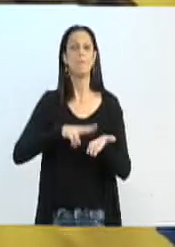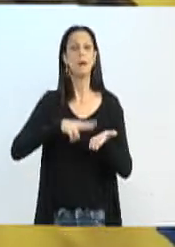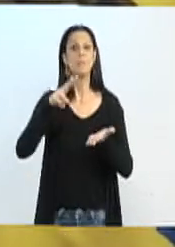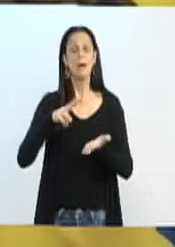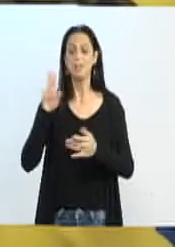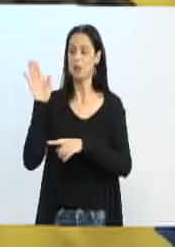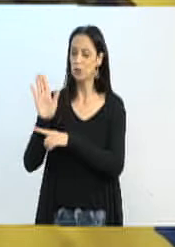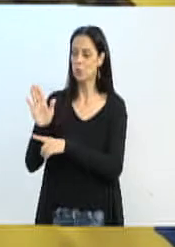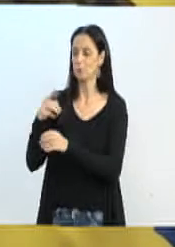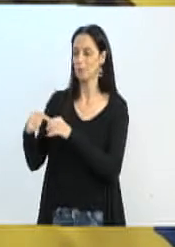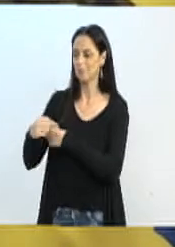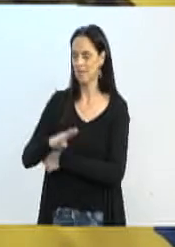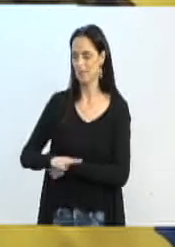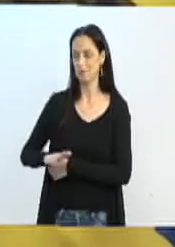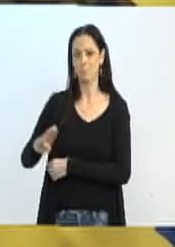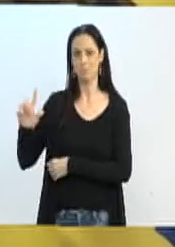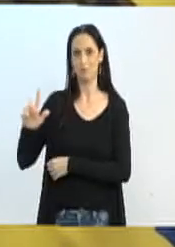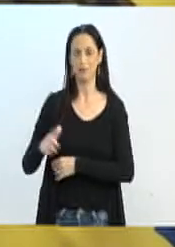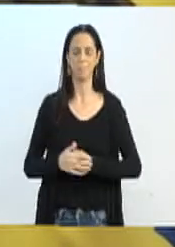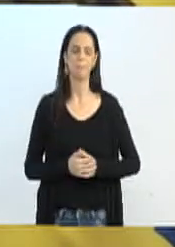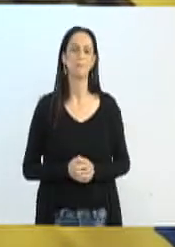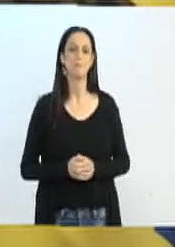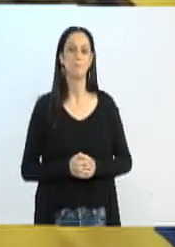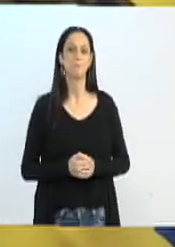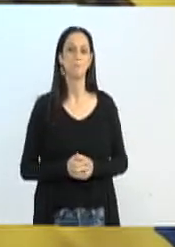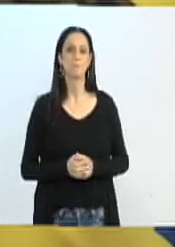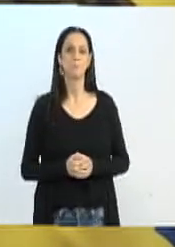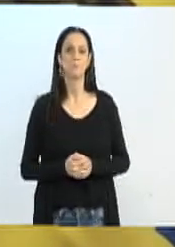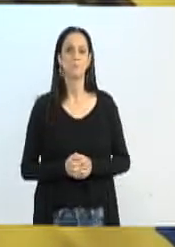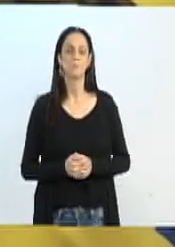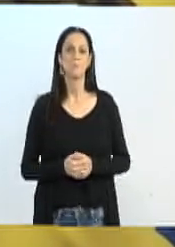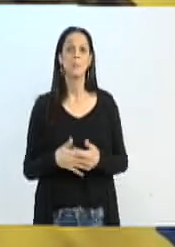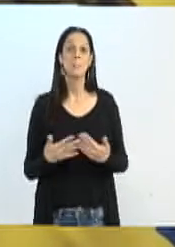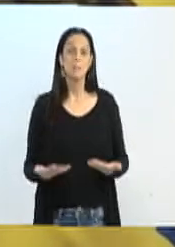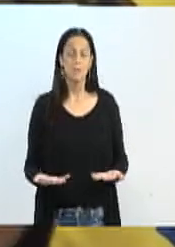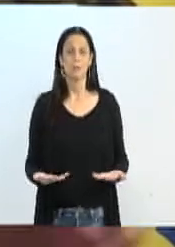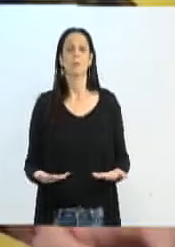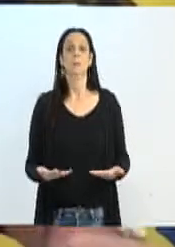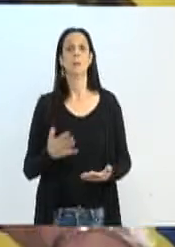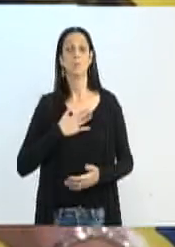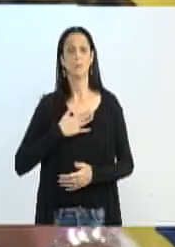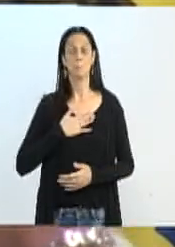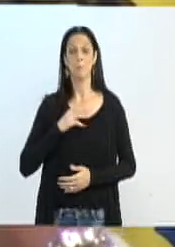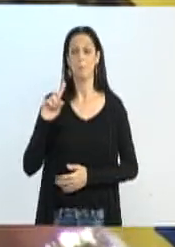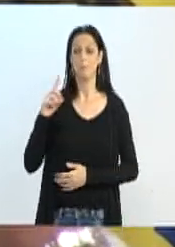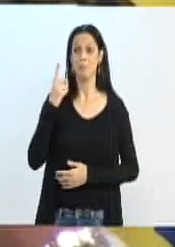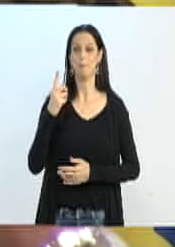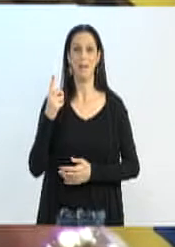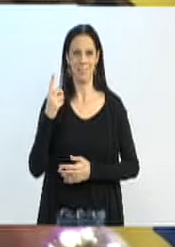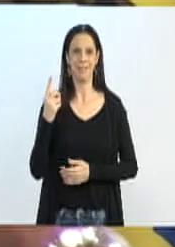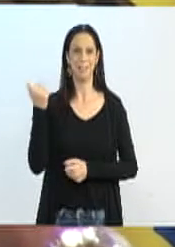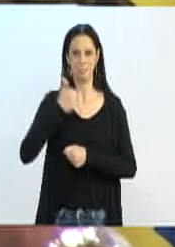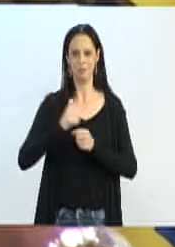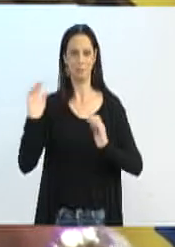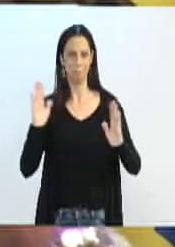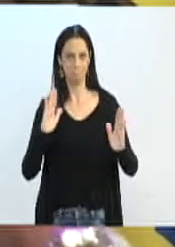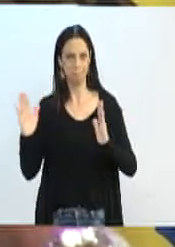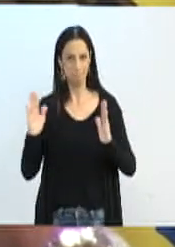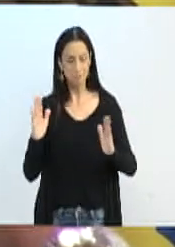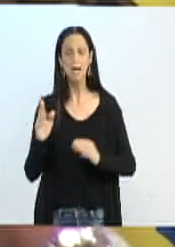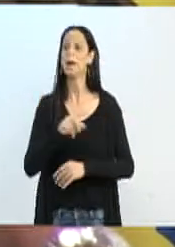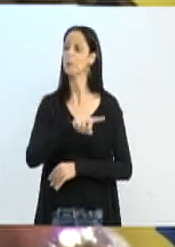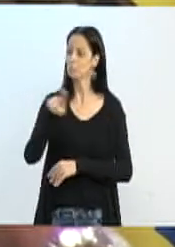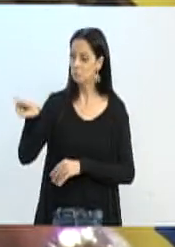cidade de Blumenau Vereador Marcelo lanzarin logo no meu primeiro mandato tive o reconhecimento